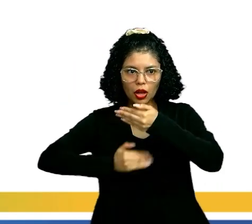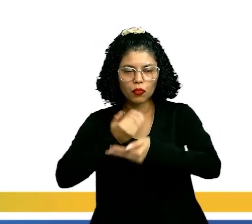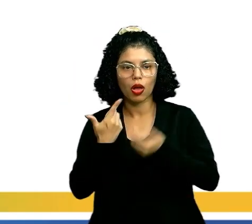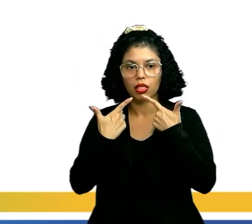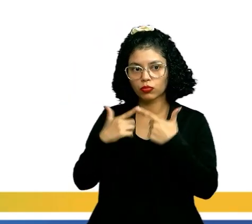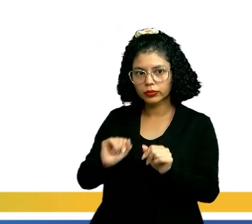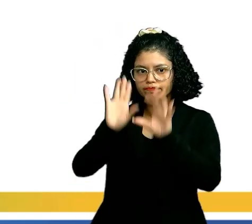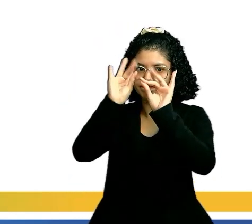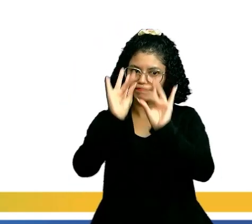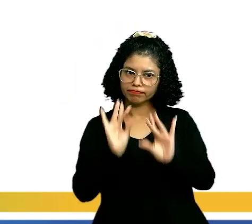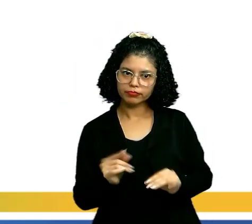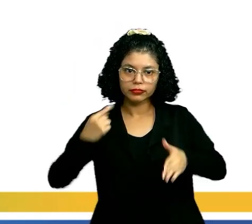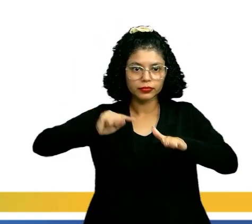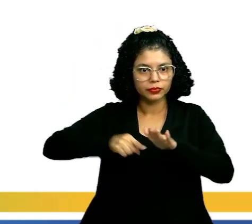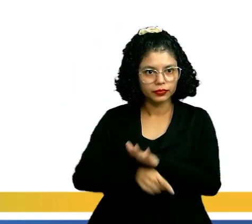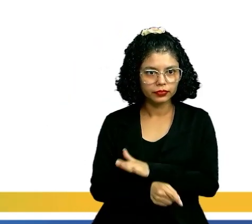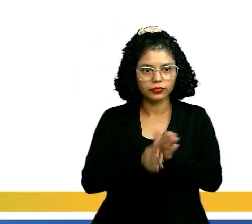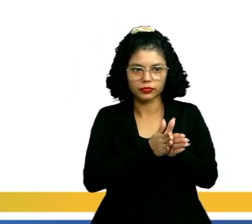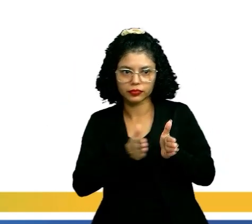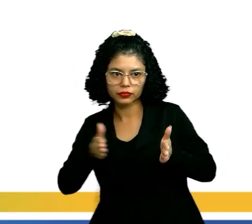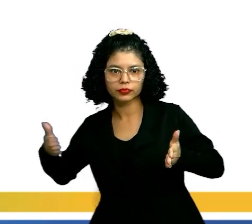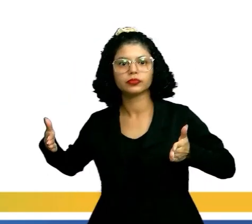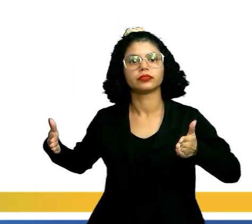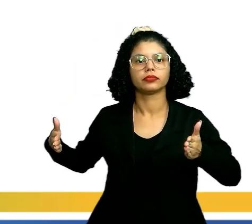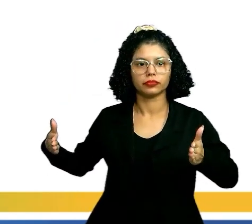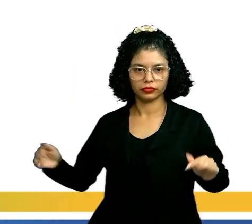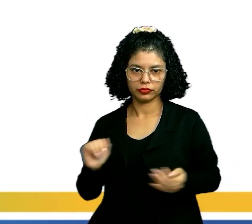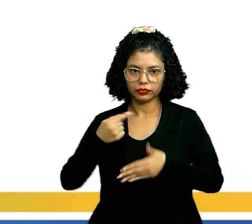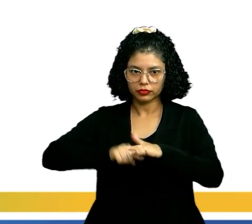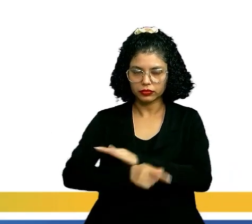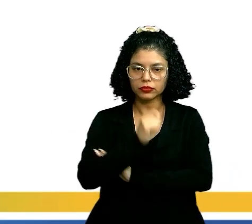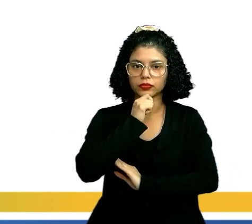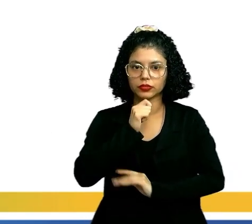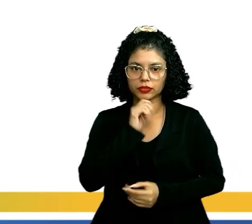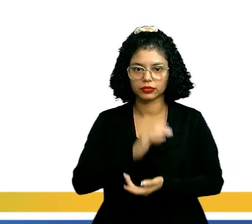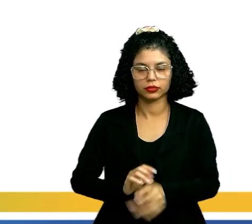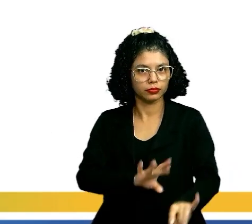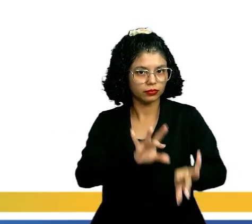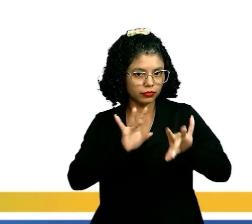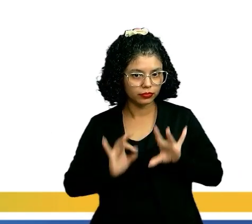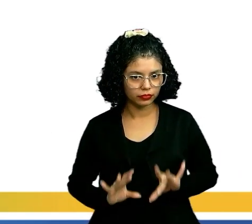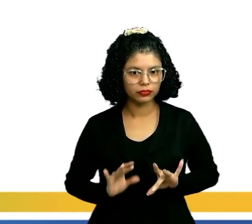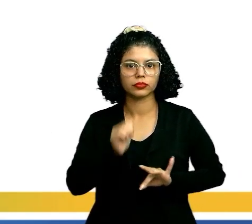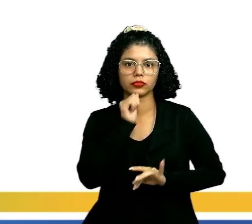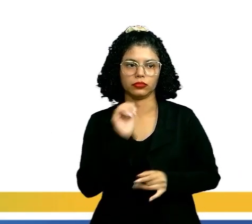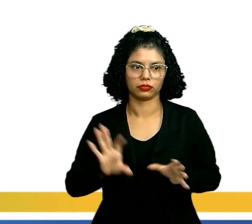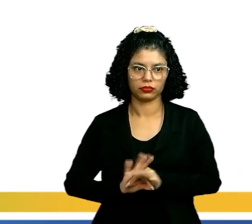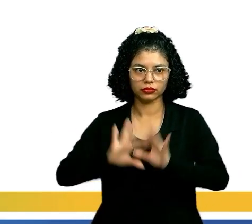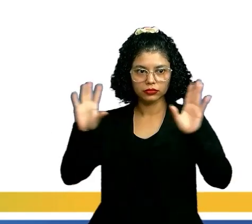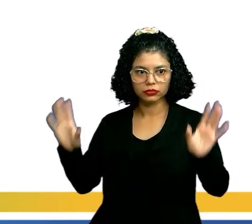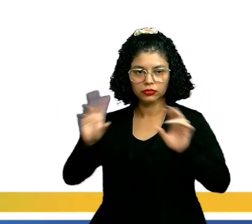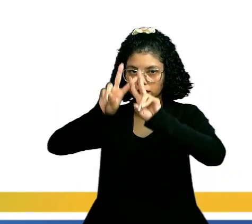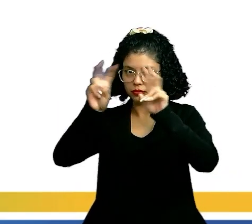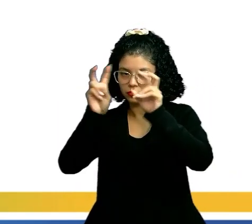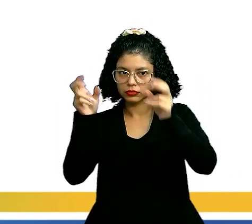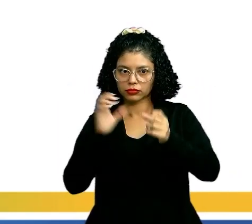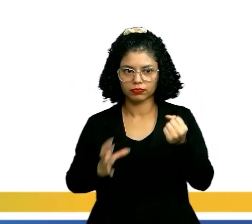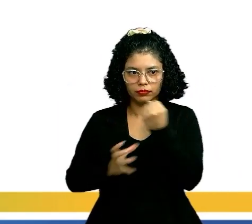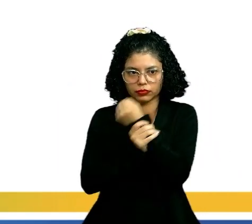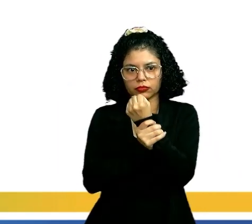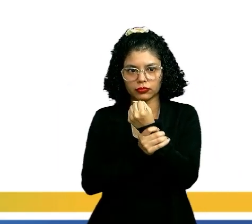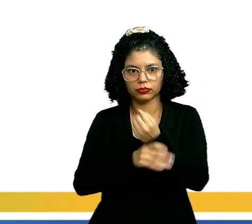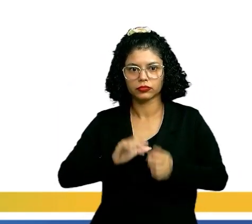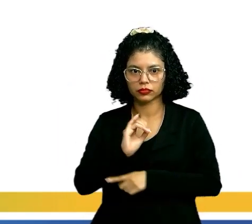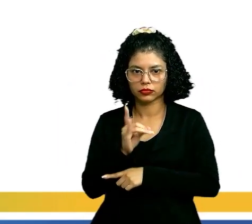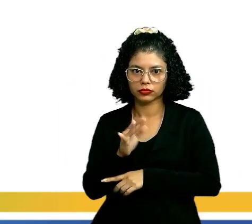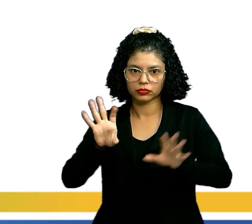linguagem estética, sua linhagem estética, e aprofundar suas soluções técnicas, se libertar de uma temática presa ao